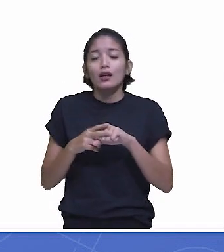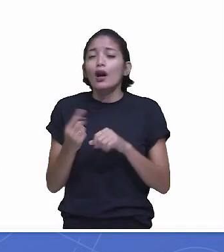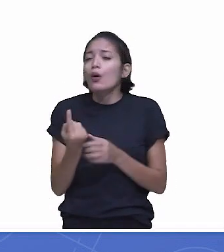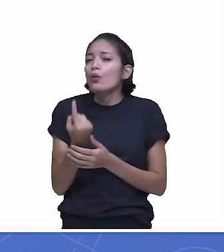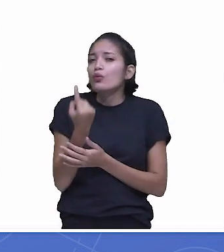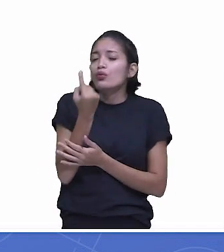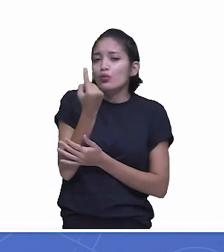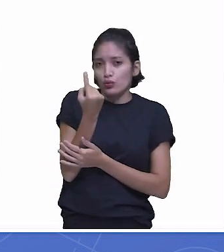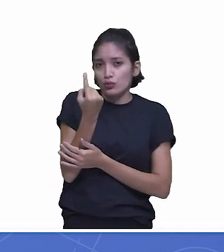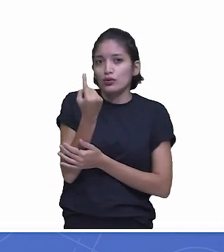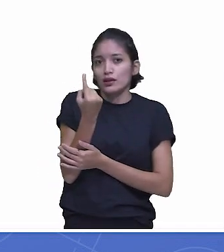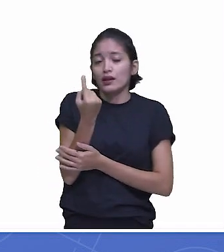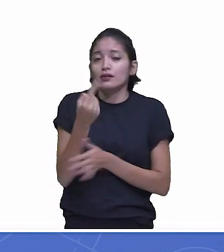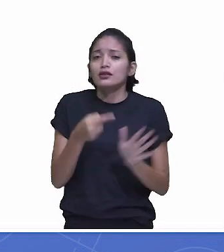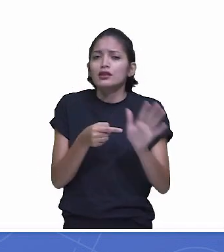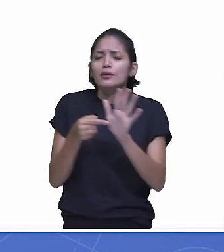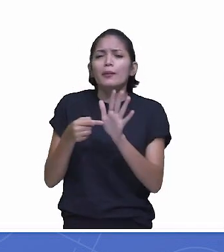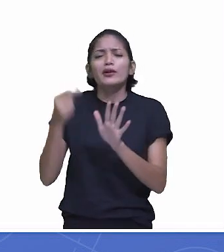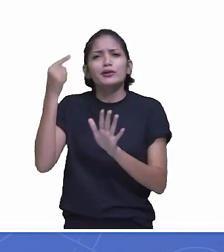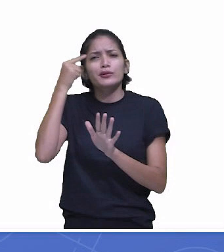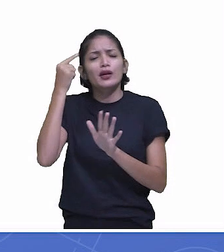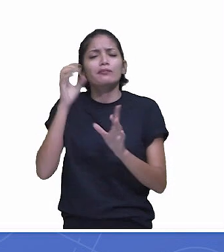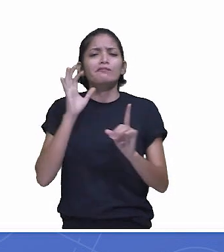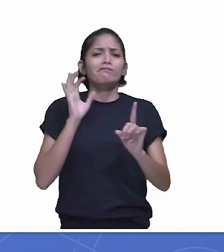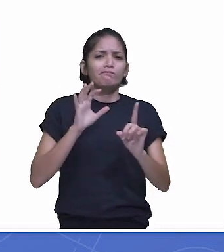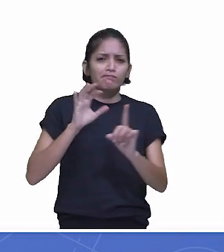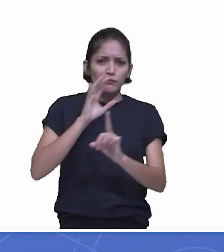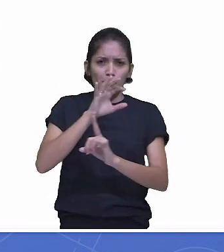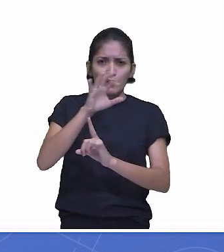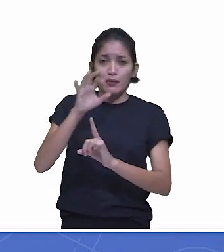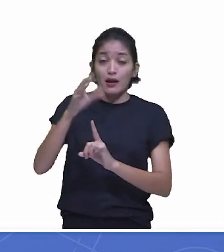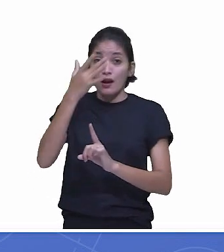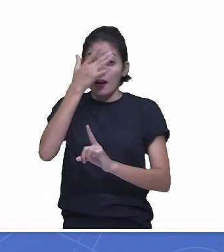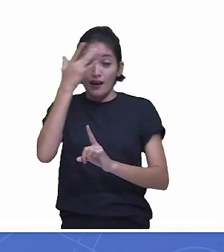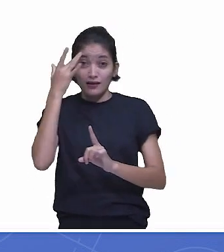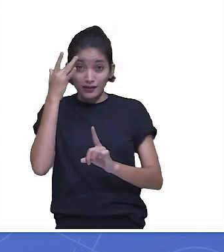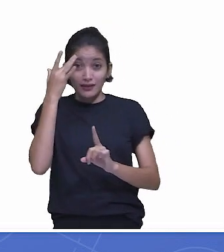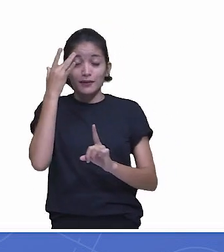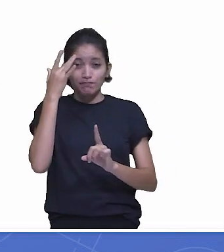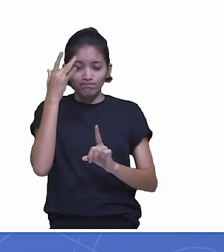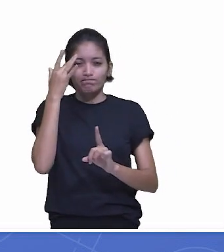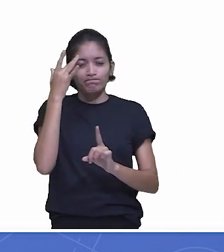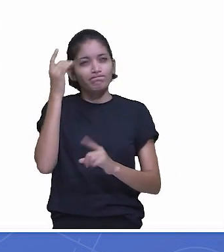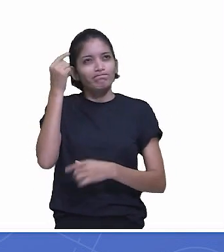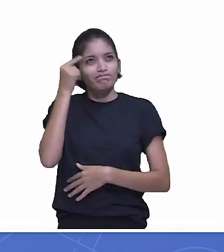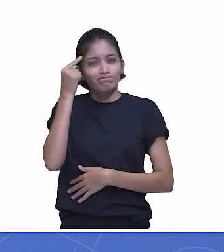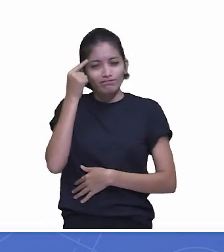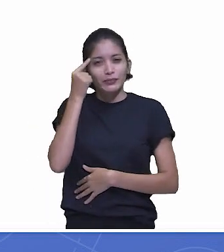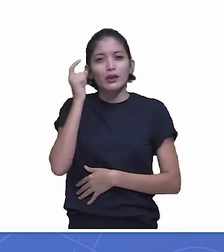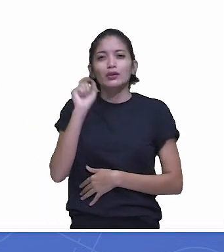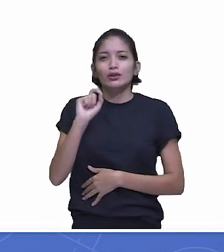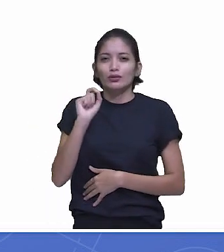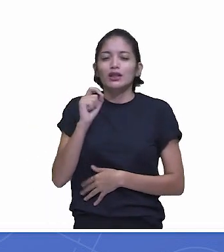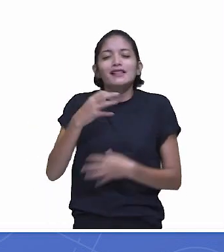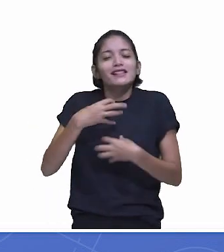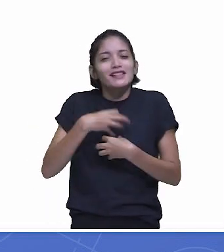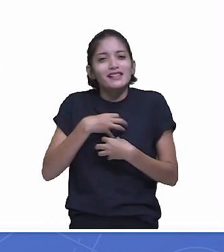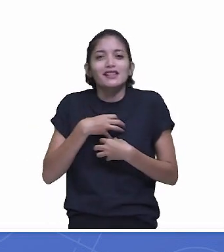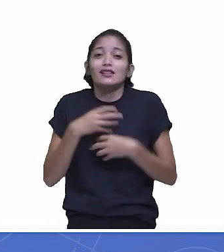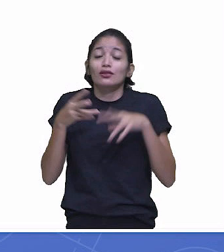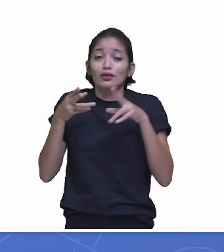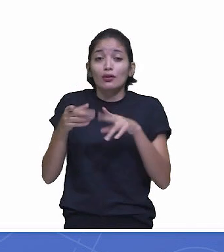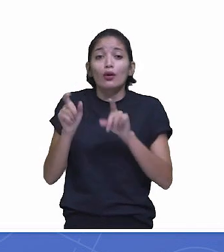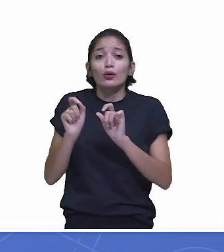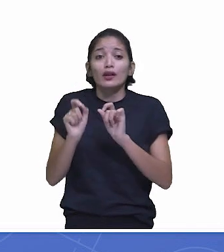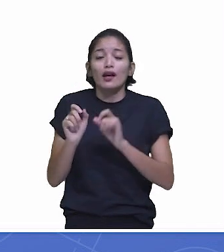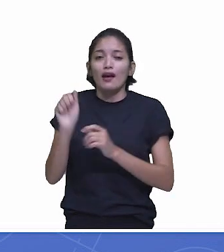alternativa que traz essa ideia de influenciar, fazer com que as pessoas pensem de determinado modo, é a